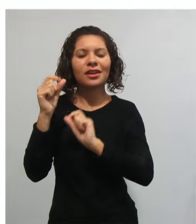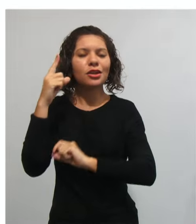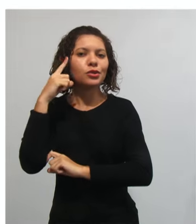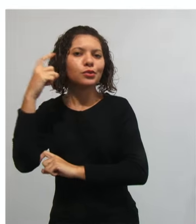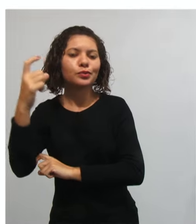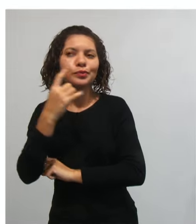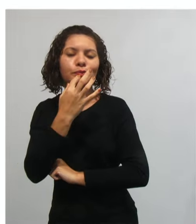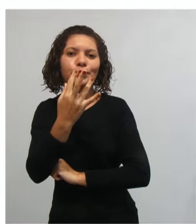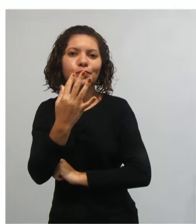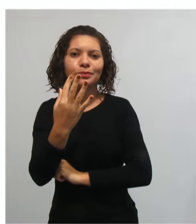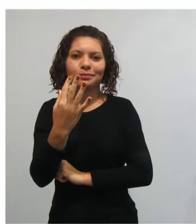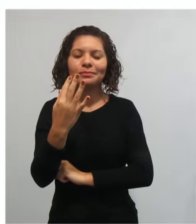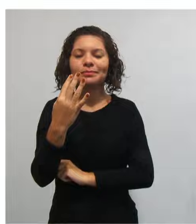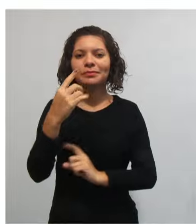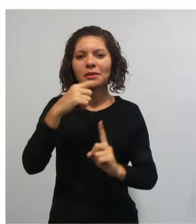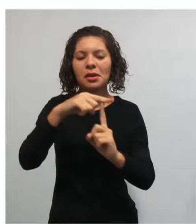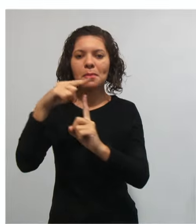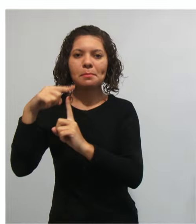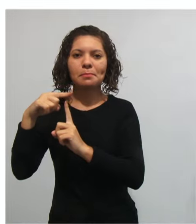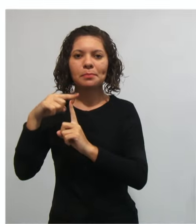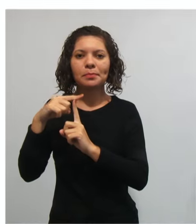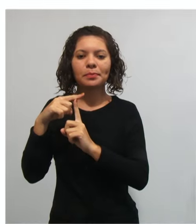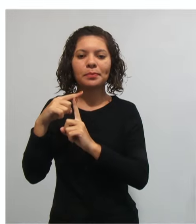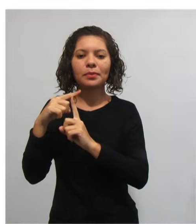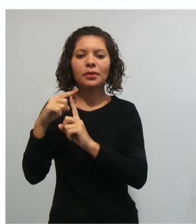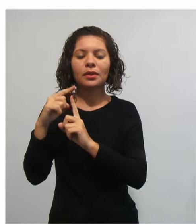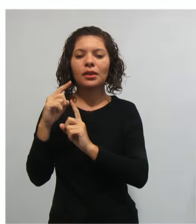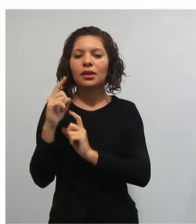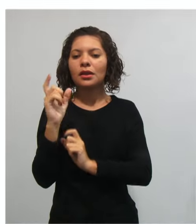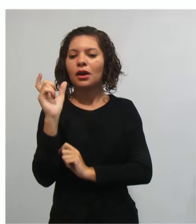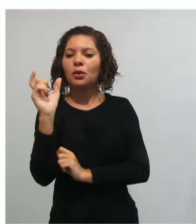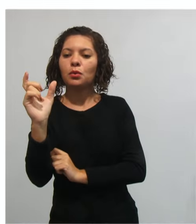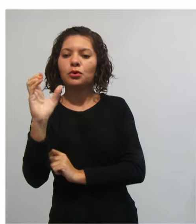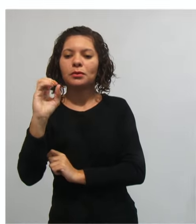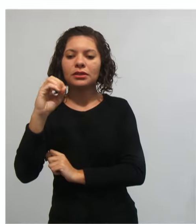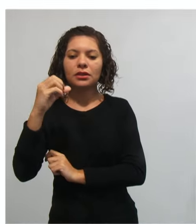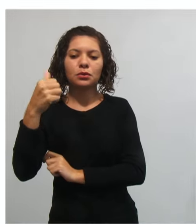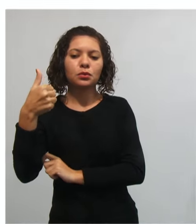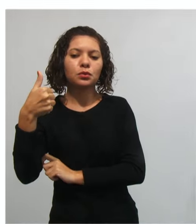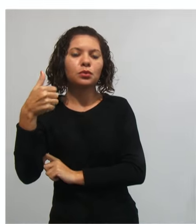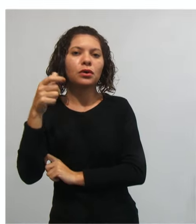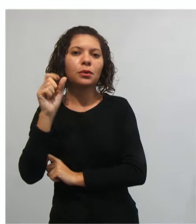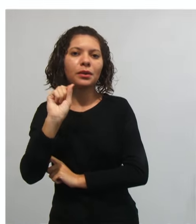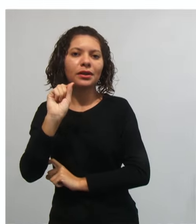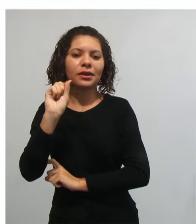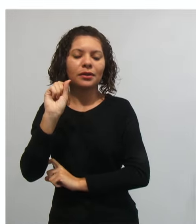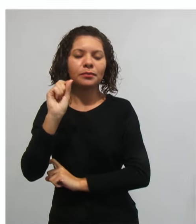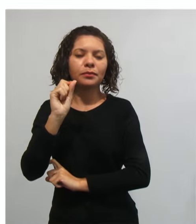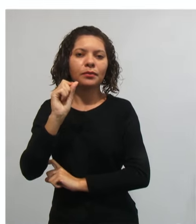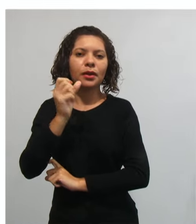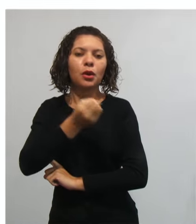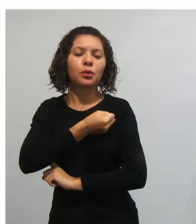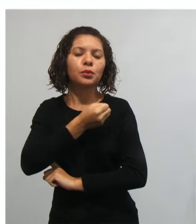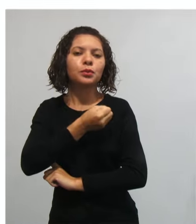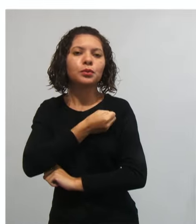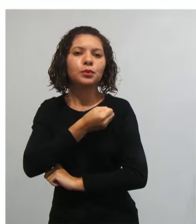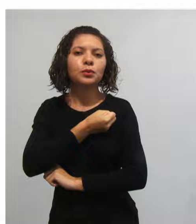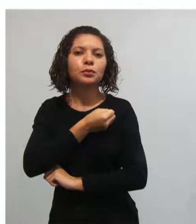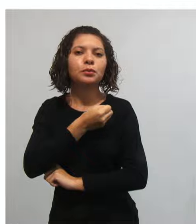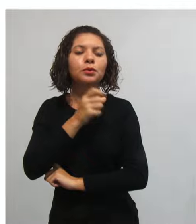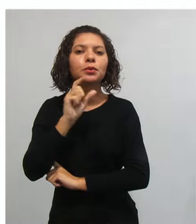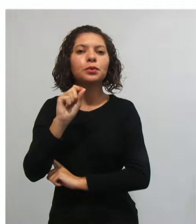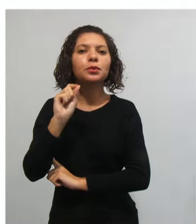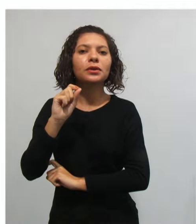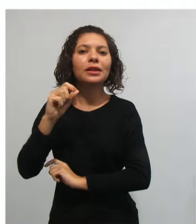que é traços sons cores e formas e a última composição aqui que é o 01 eh indica a numeração